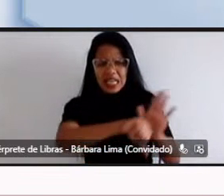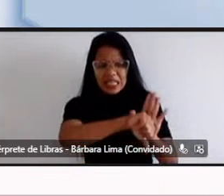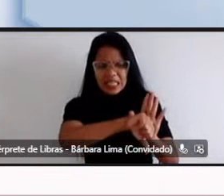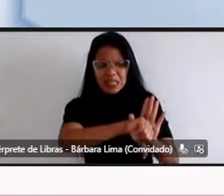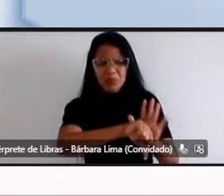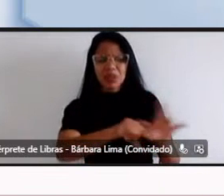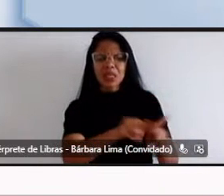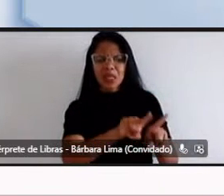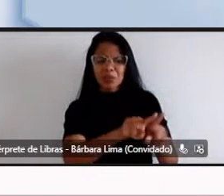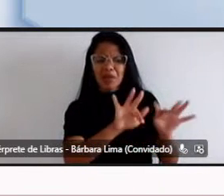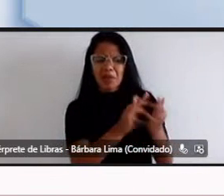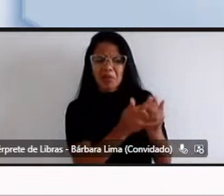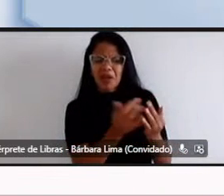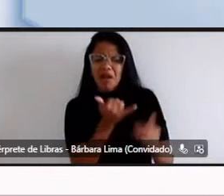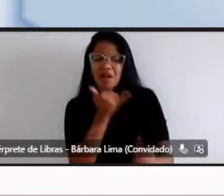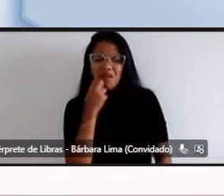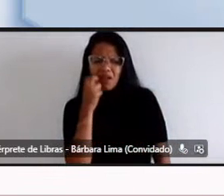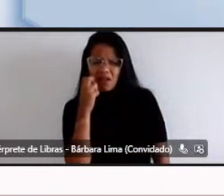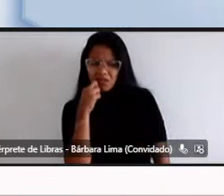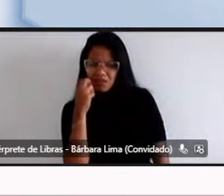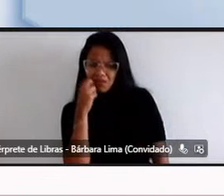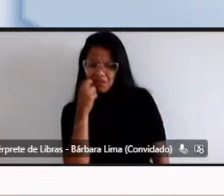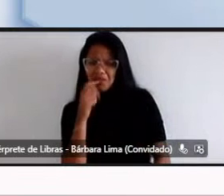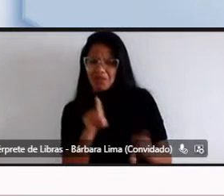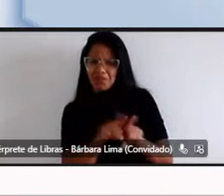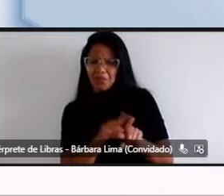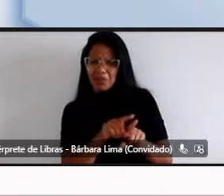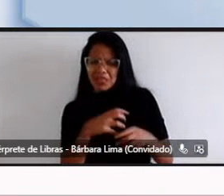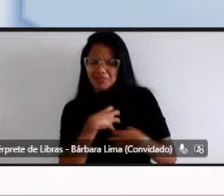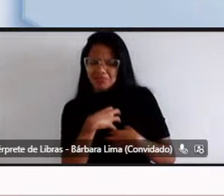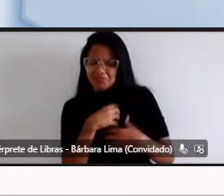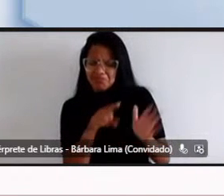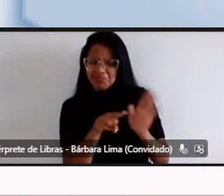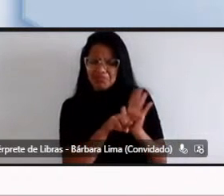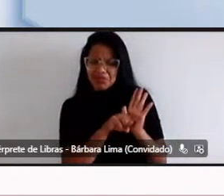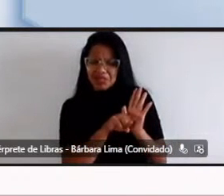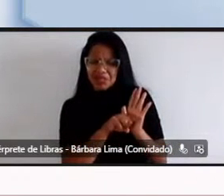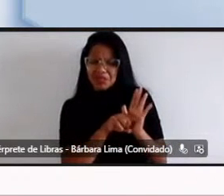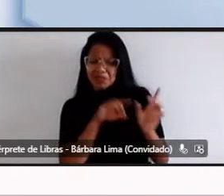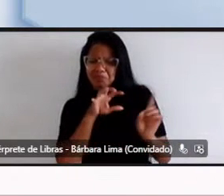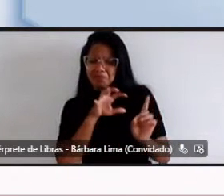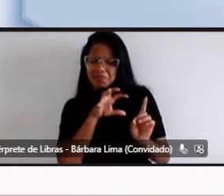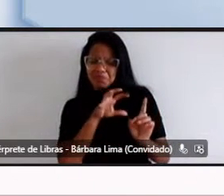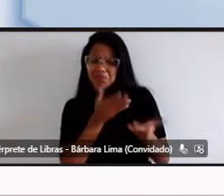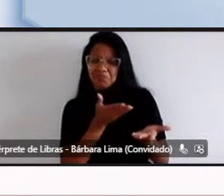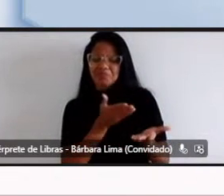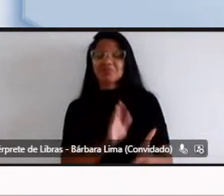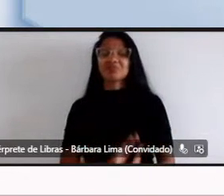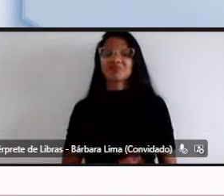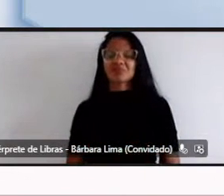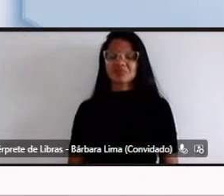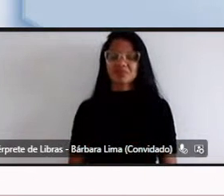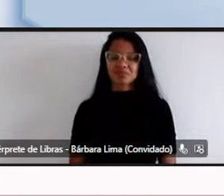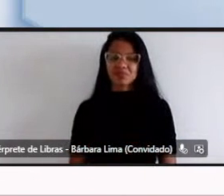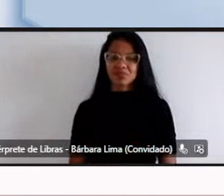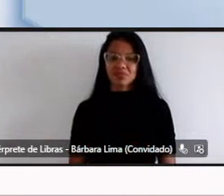que emergem dessas circunstâncias. So the restorative justice,